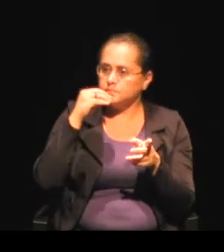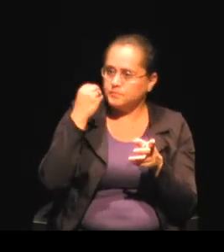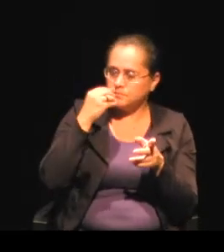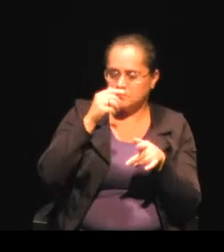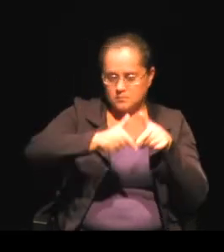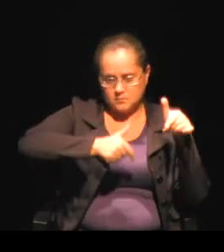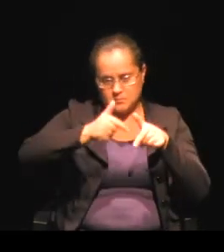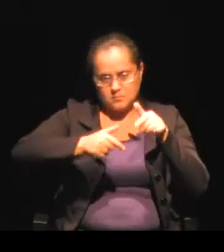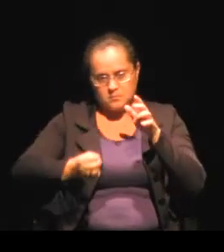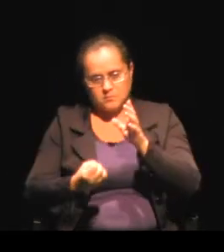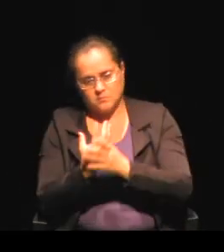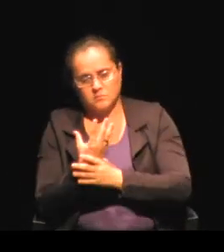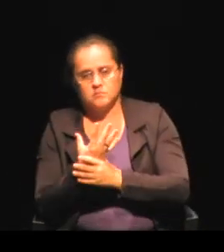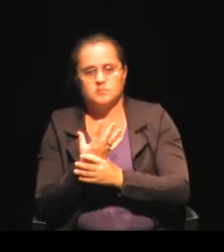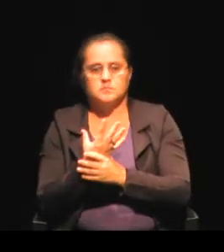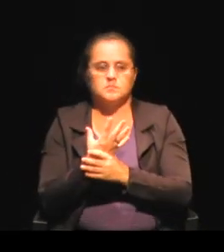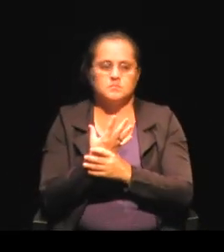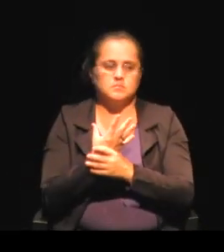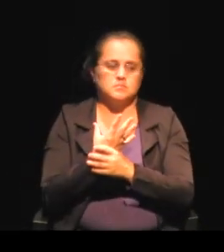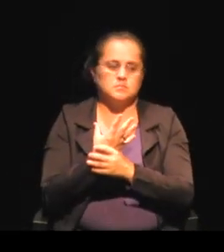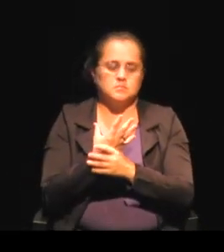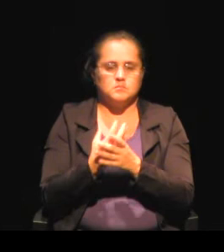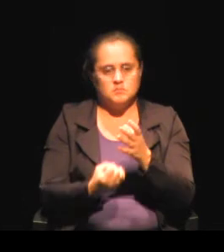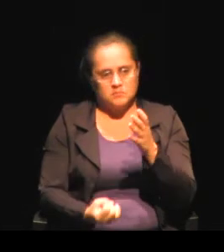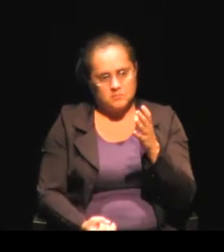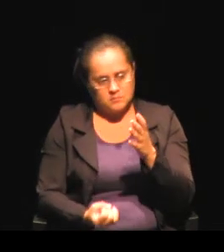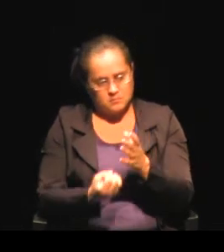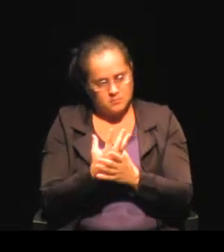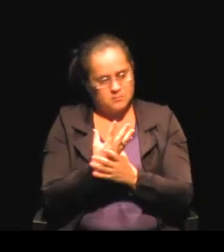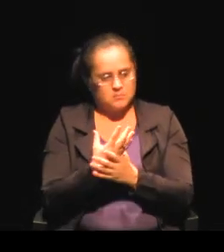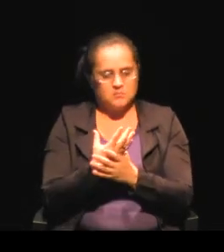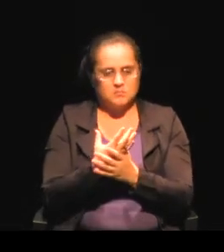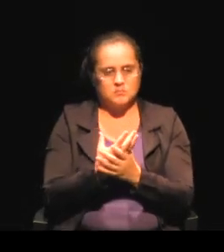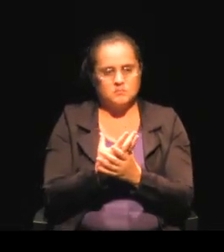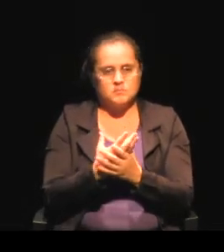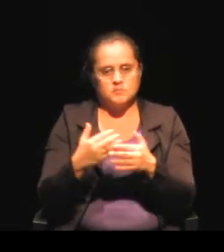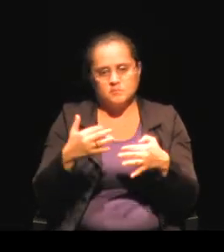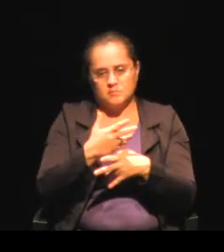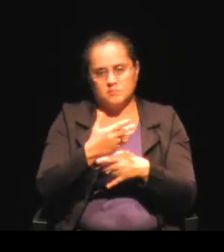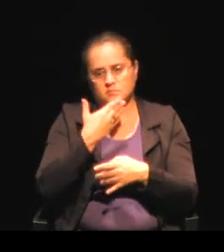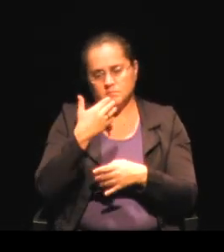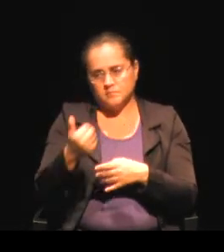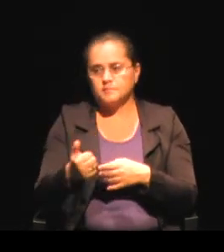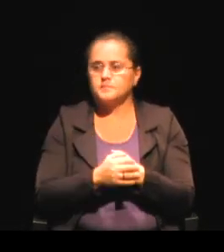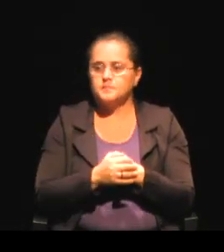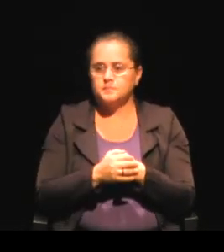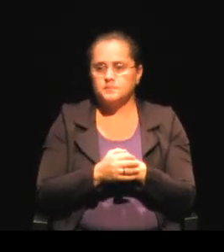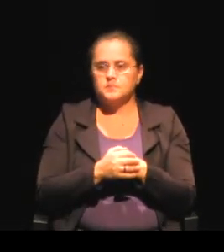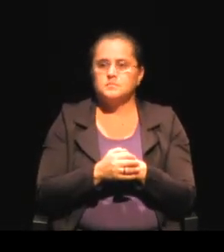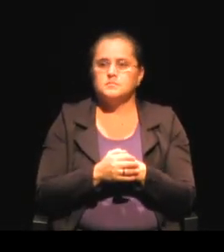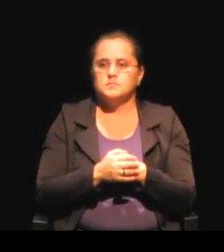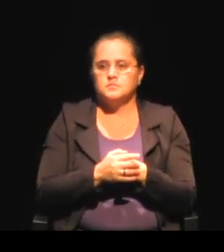meio das quadras. Era uma oportunidade aqui de trabalhar, de criar, talvez, criar uma permeabilidade maior no tecido da